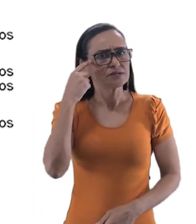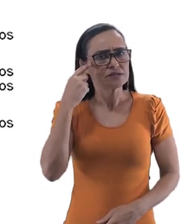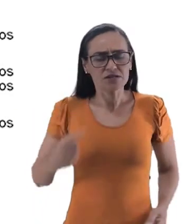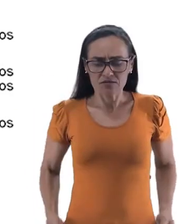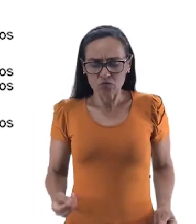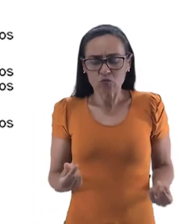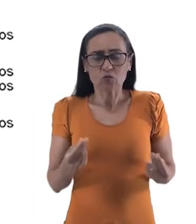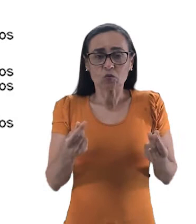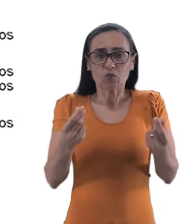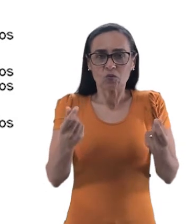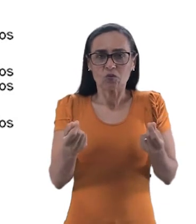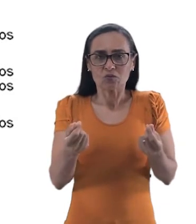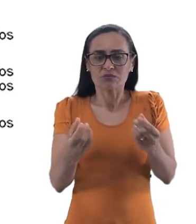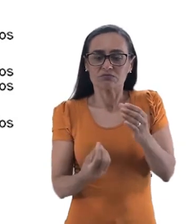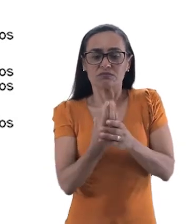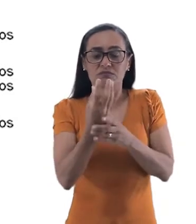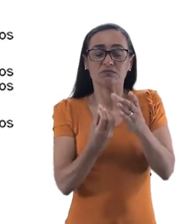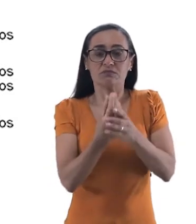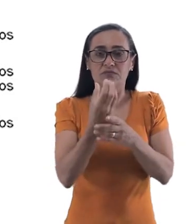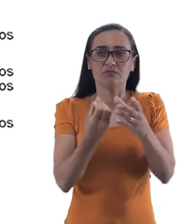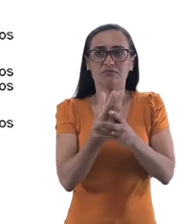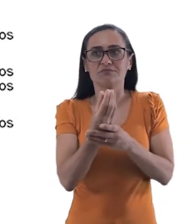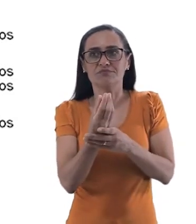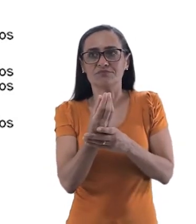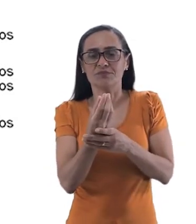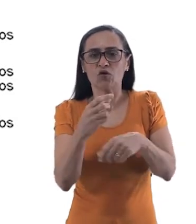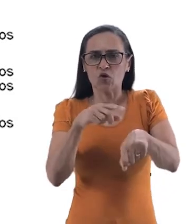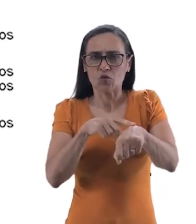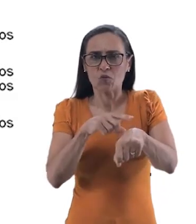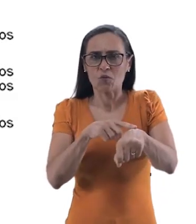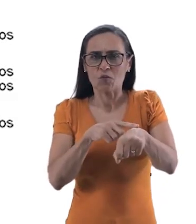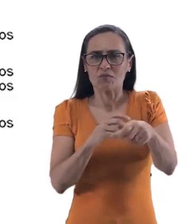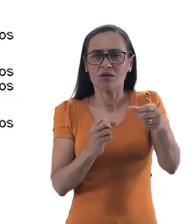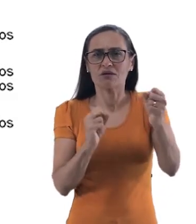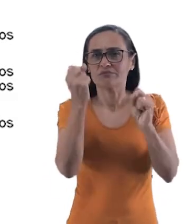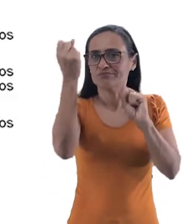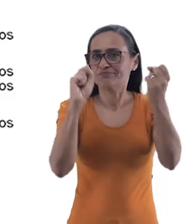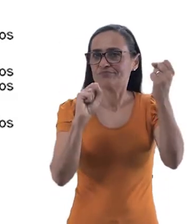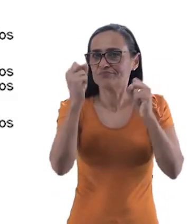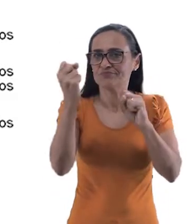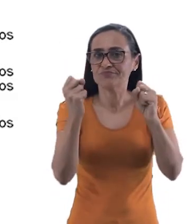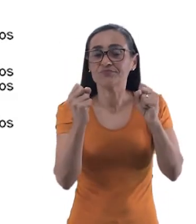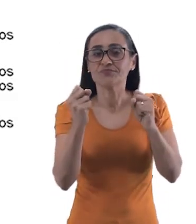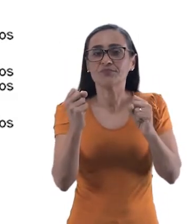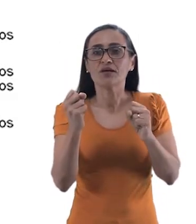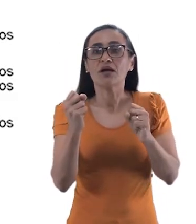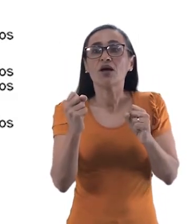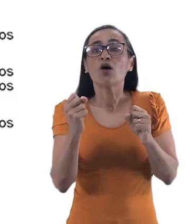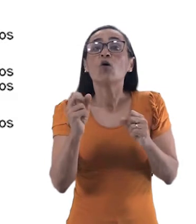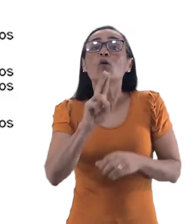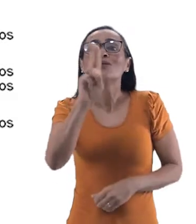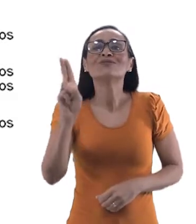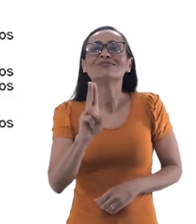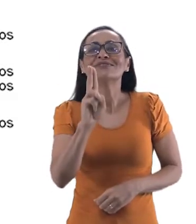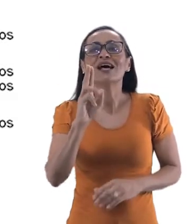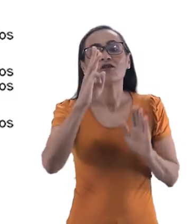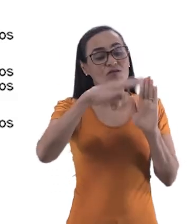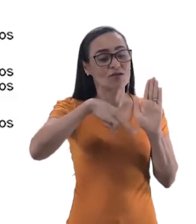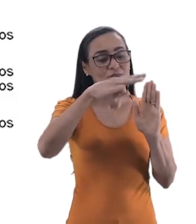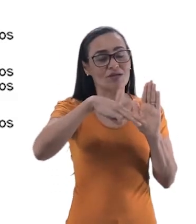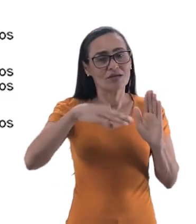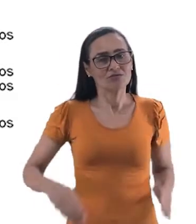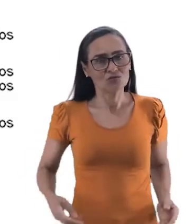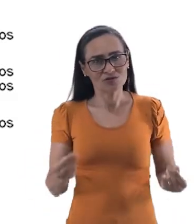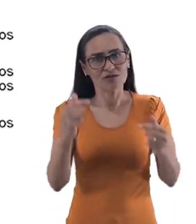Pensando em custeio da produção, nesse momento da indústria, nós tínhamos basicamente a aplicação de